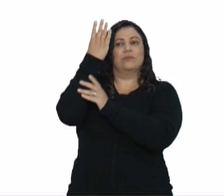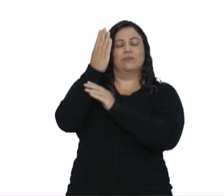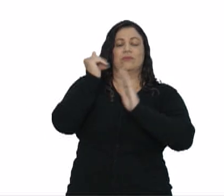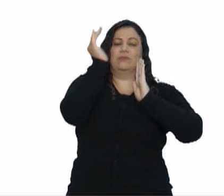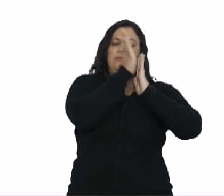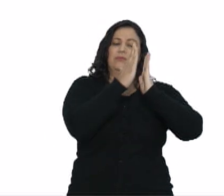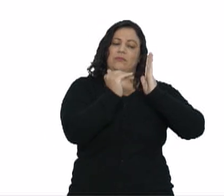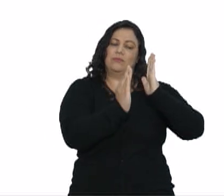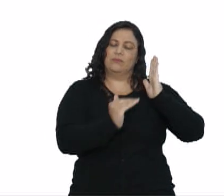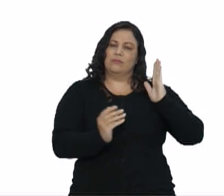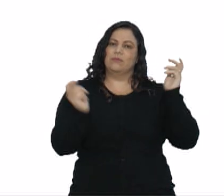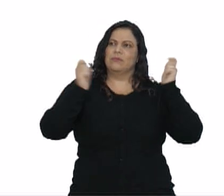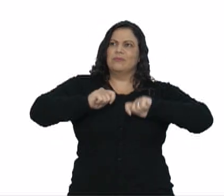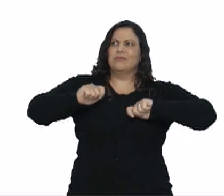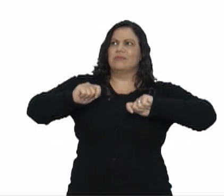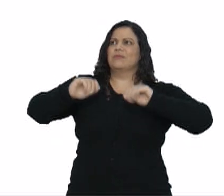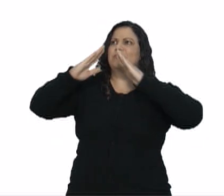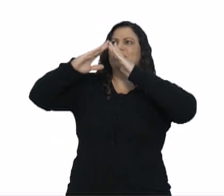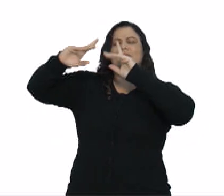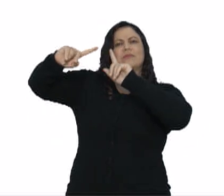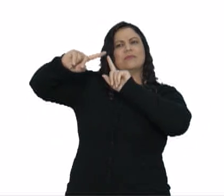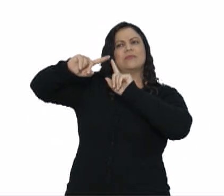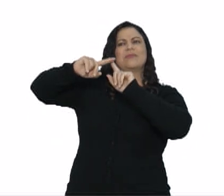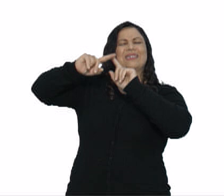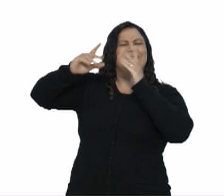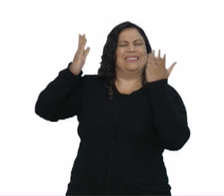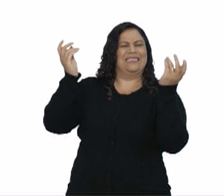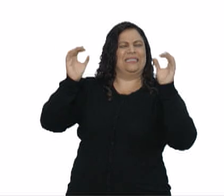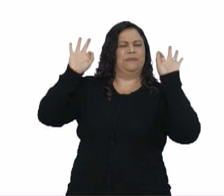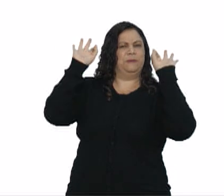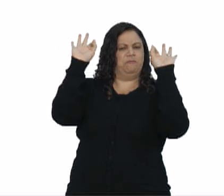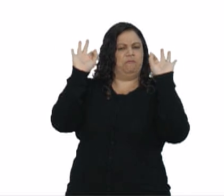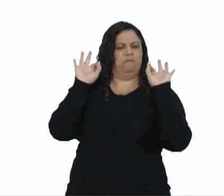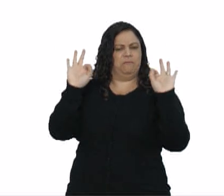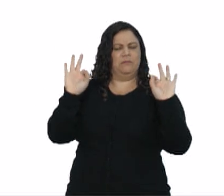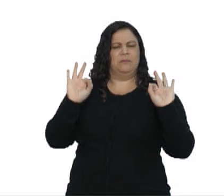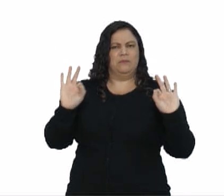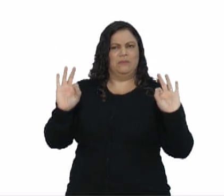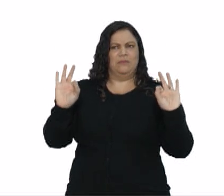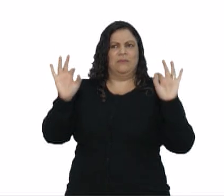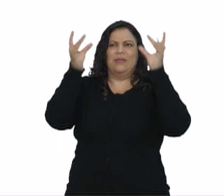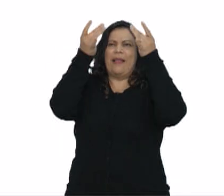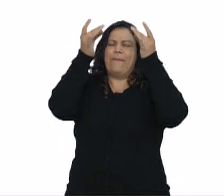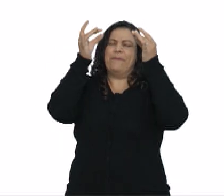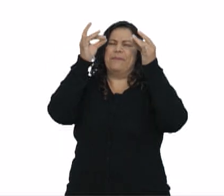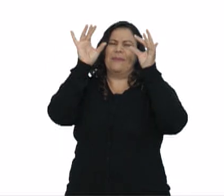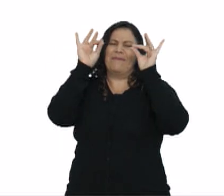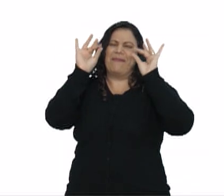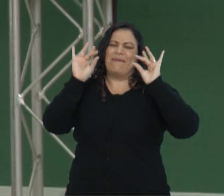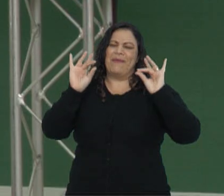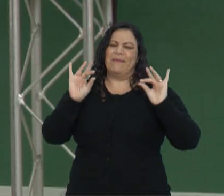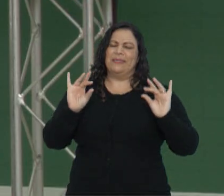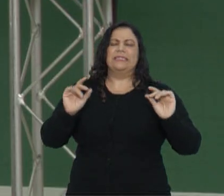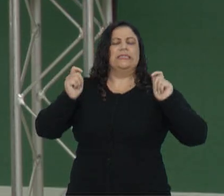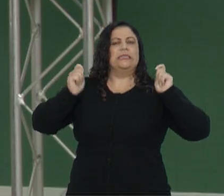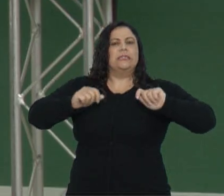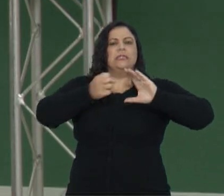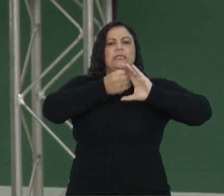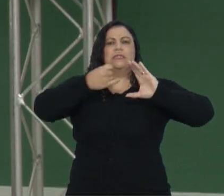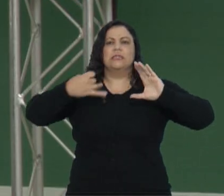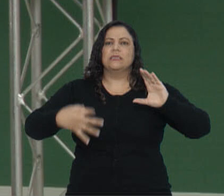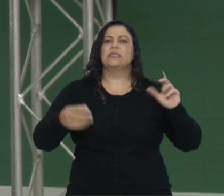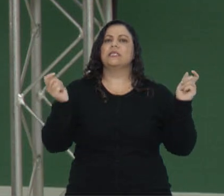Nordeste, igrejas riquíssimas, como o convento de São Francisco de Assis. A gente já vai ver uma característica, vocês lembram